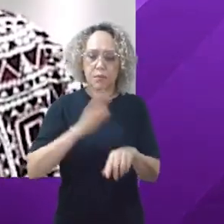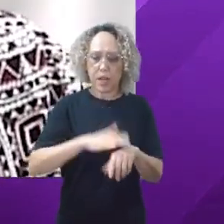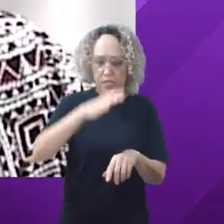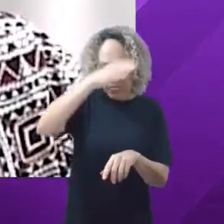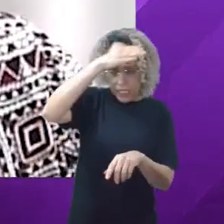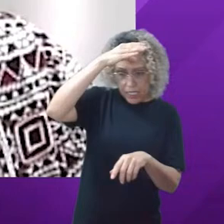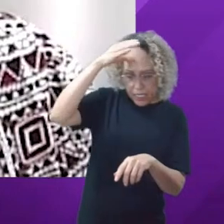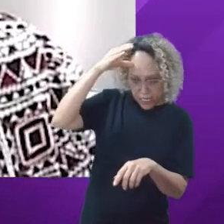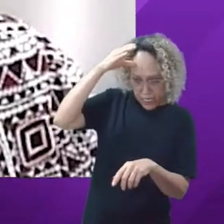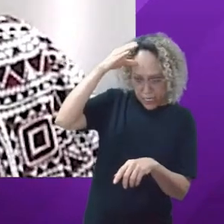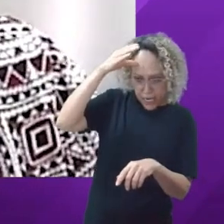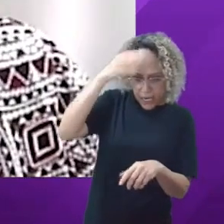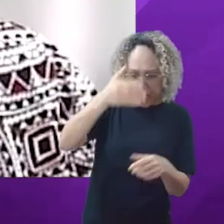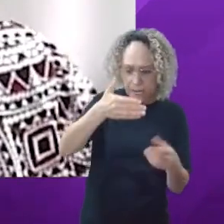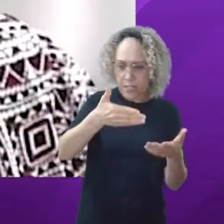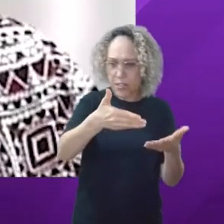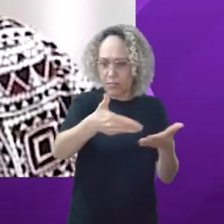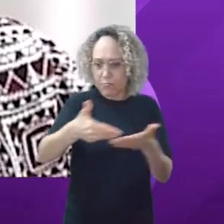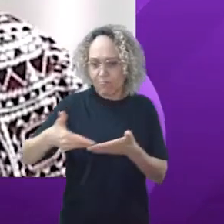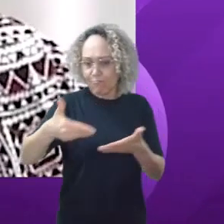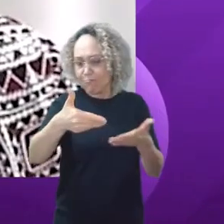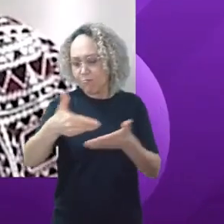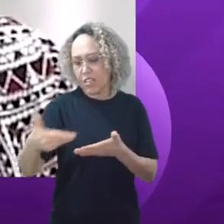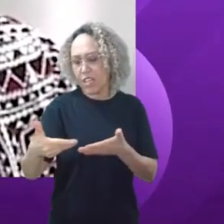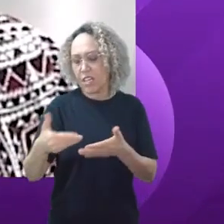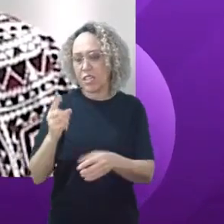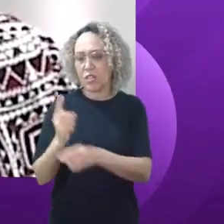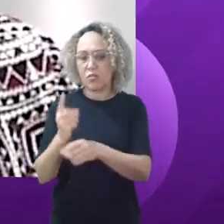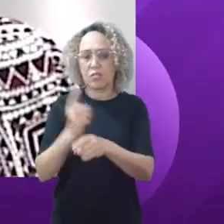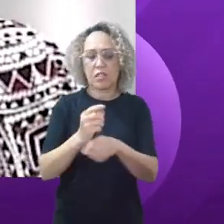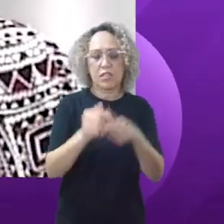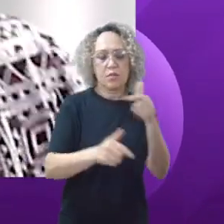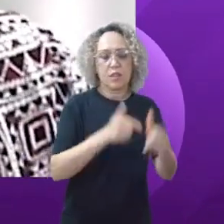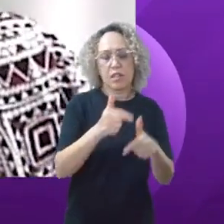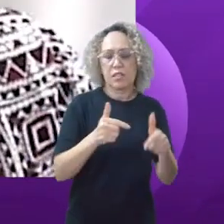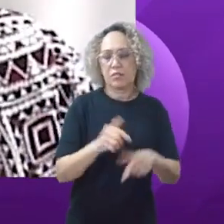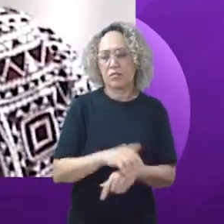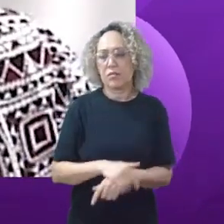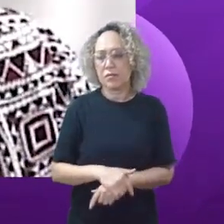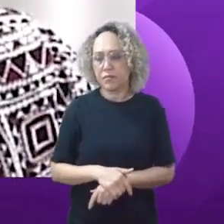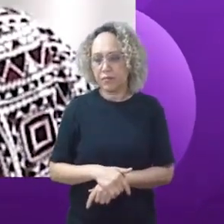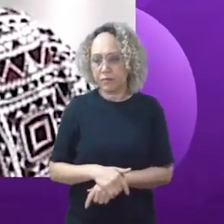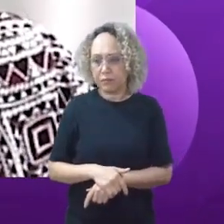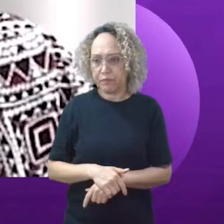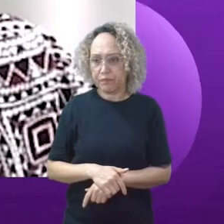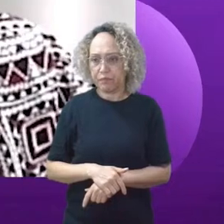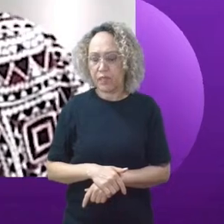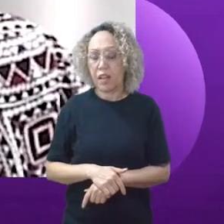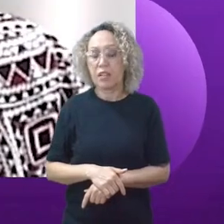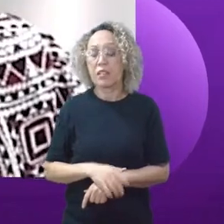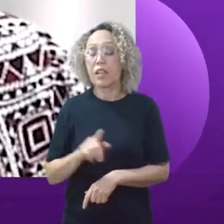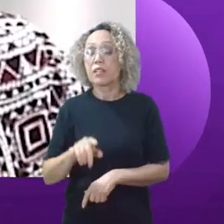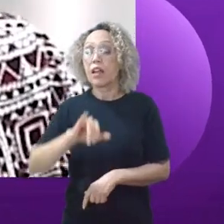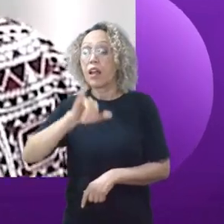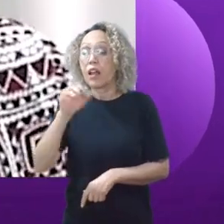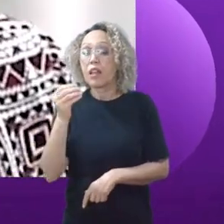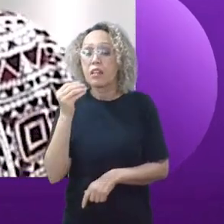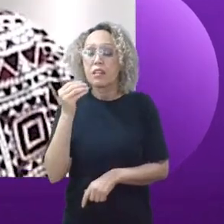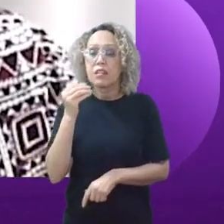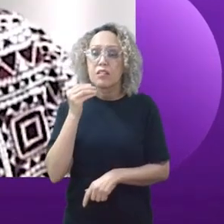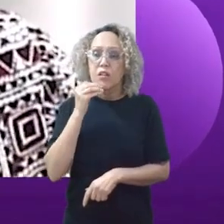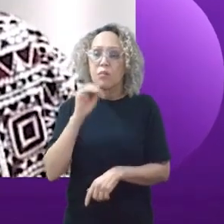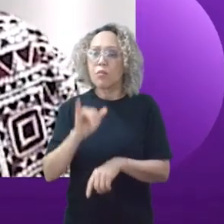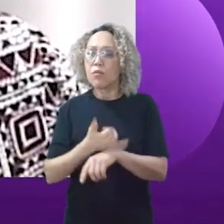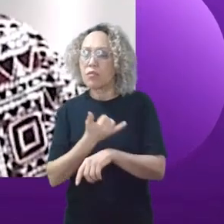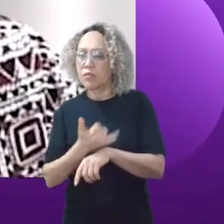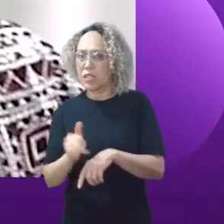facilmente trabalhadores. Mas eu quero chamar a atenção que essas possibilidades não significam que nós estamos no